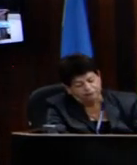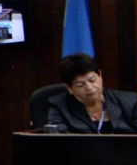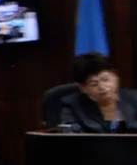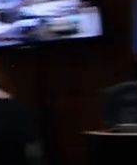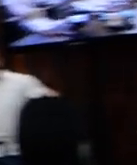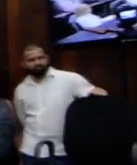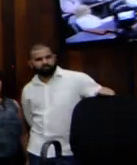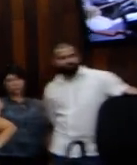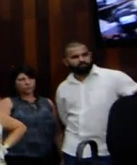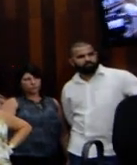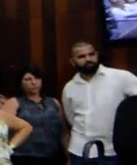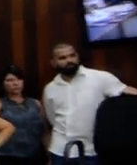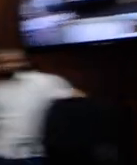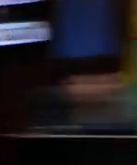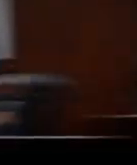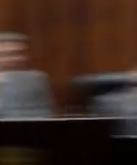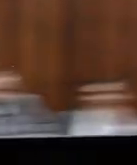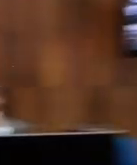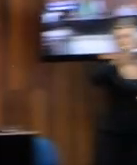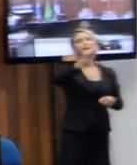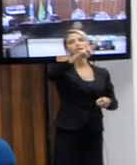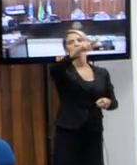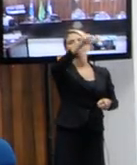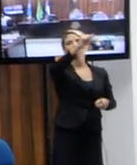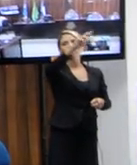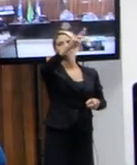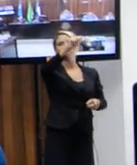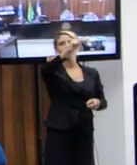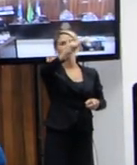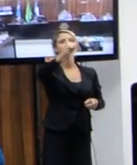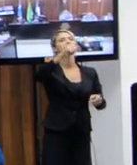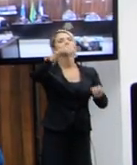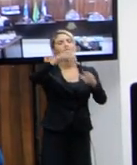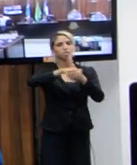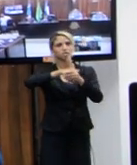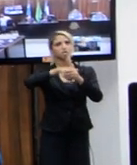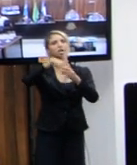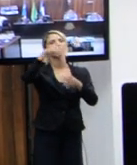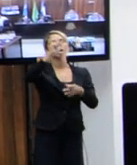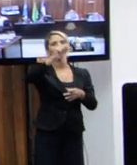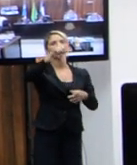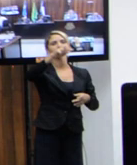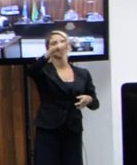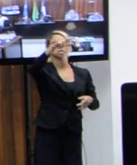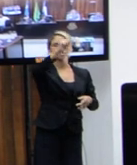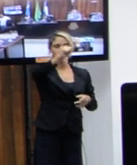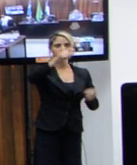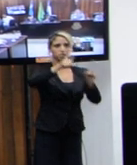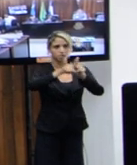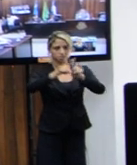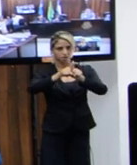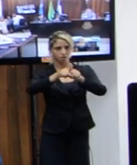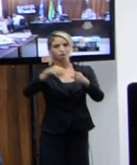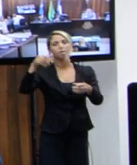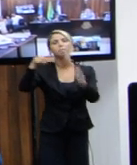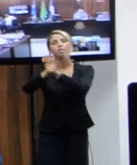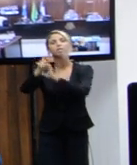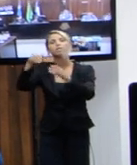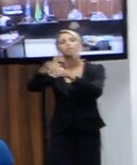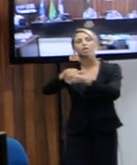Vereador Luiz Geraldo. Alexandre Codes. Vereador Miguel Alencar. Alexandre Codes. Vereador Osés